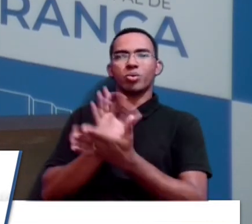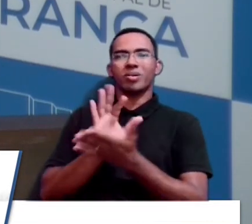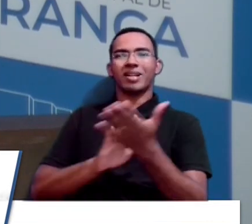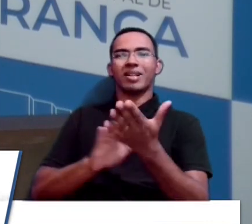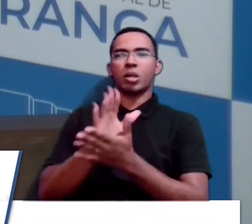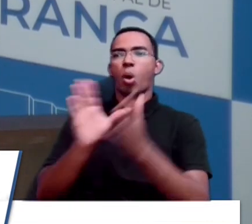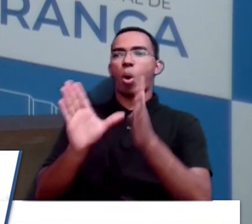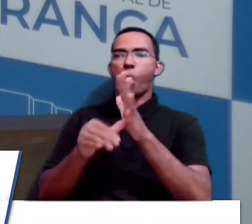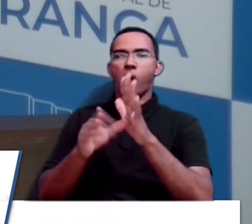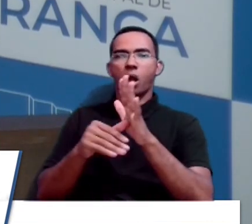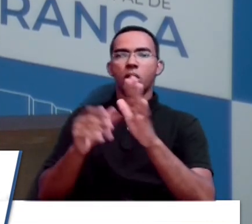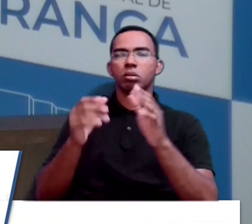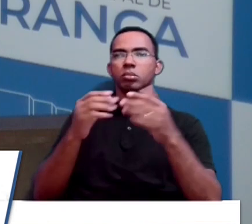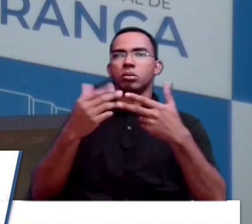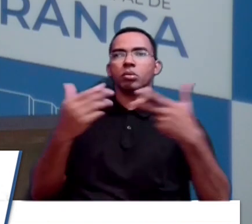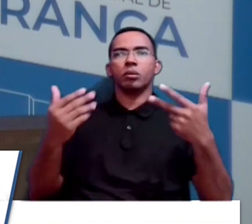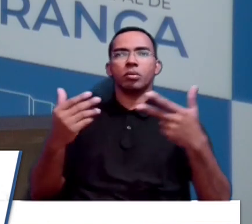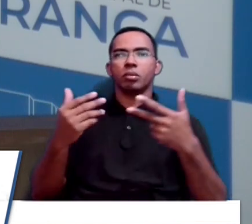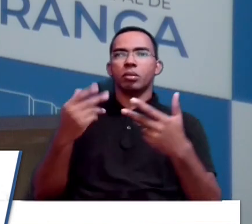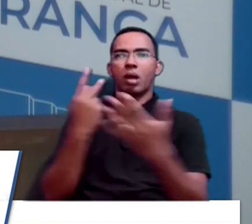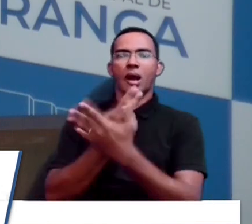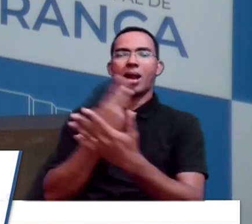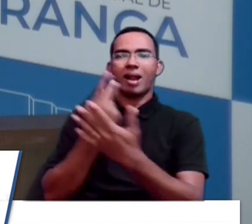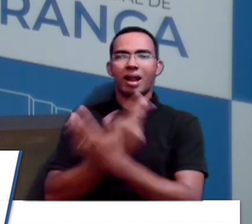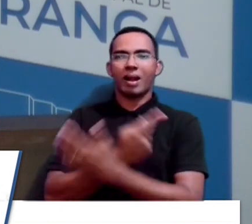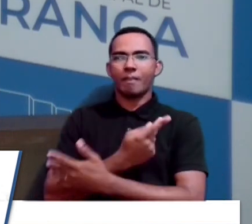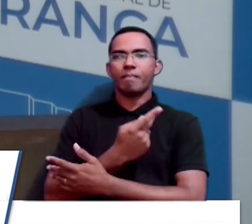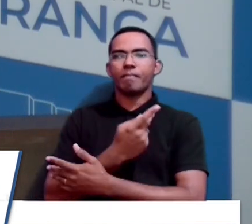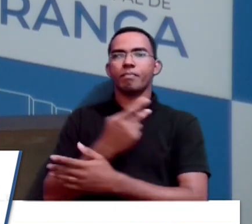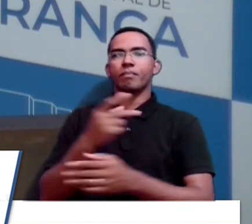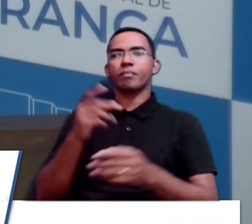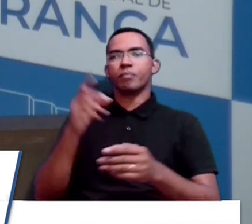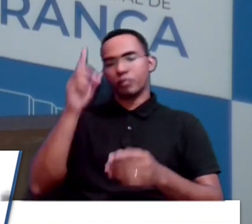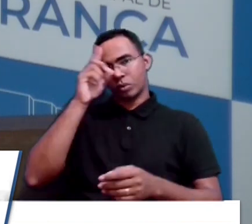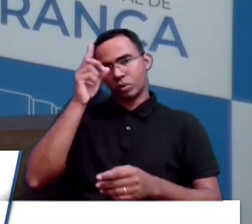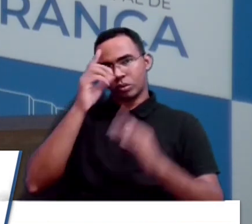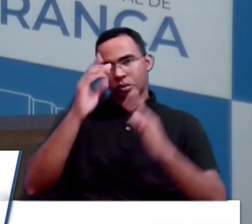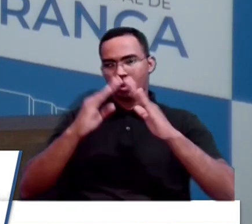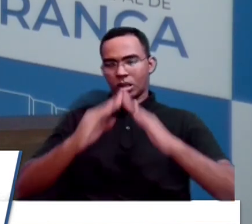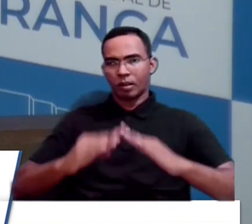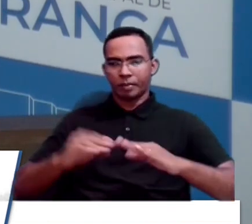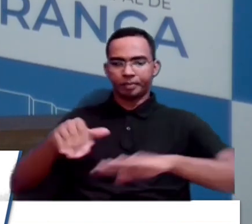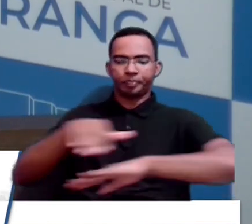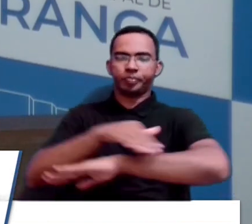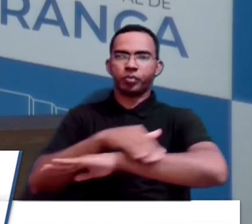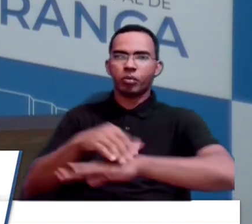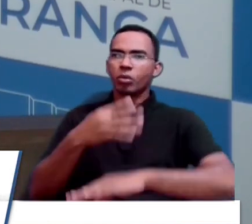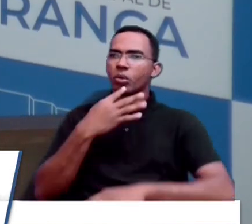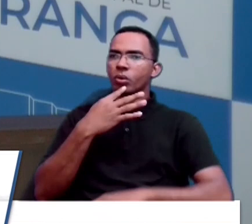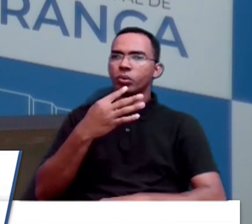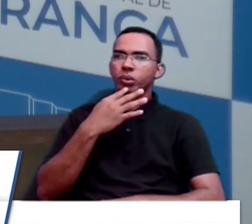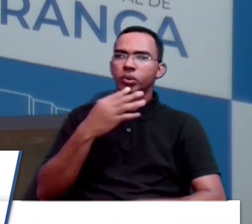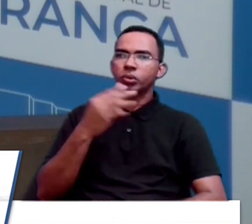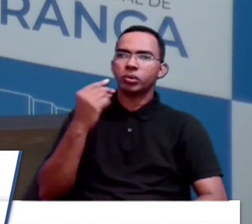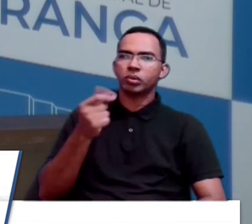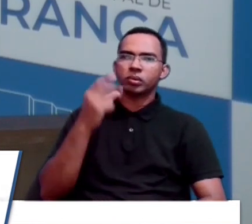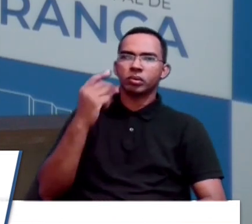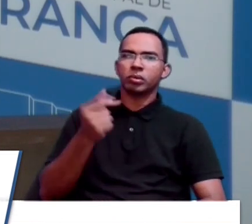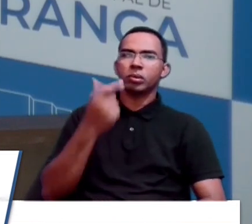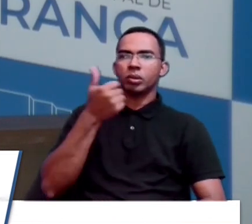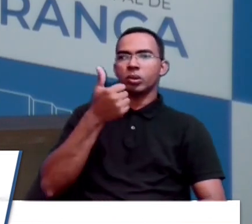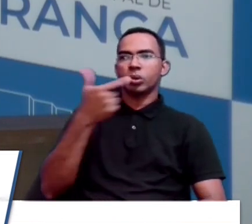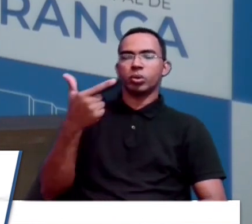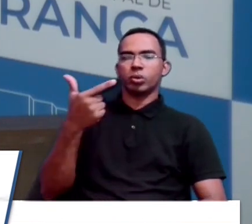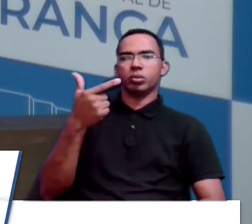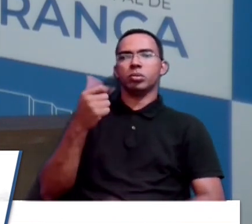ele não mexe com ninguém, vive a vidinha dele, está na calçada, o barraquinho dele. Eu conheço aquilo ali há mais de 12 anos. Eu moro